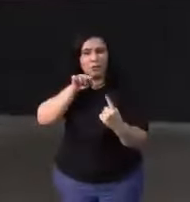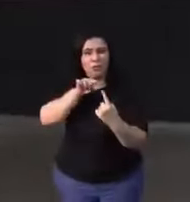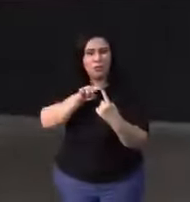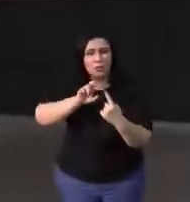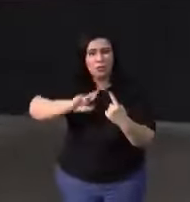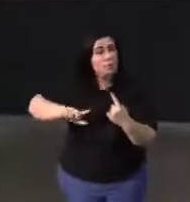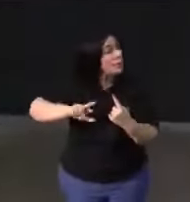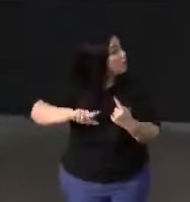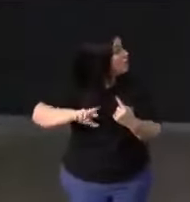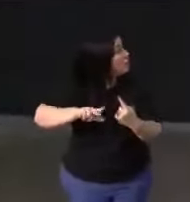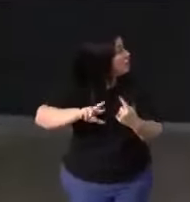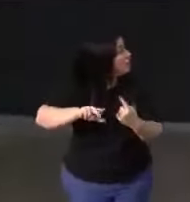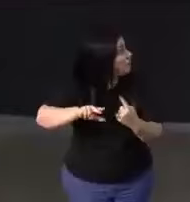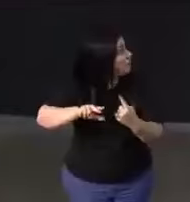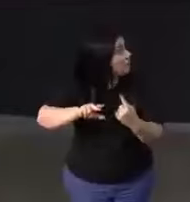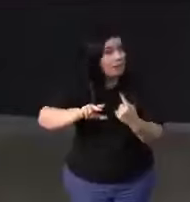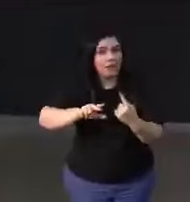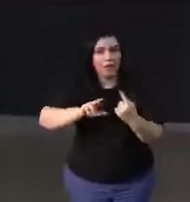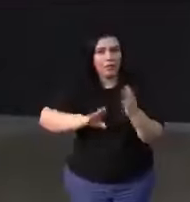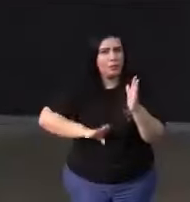ó. Às vezes é um gráfico assim, ó.